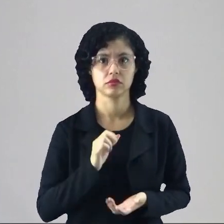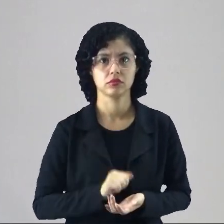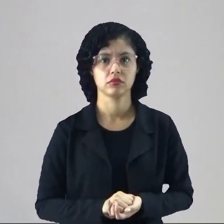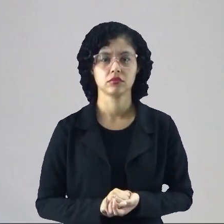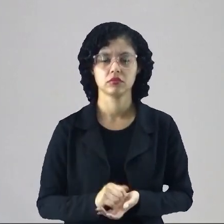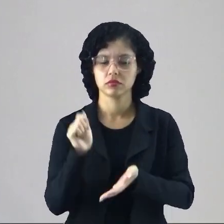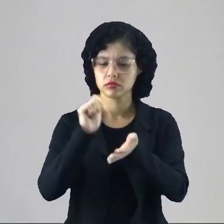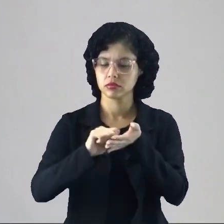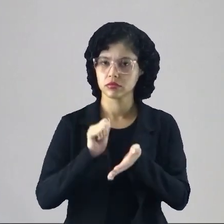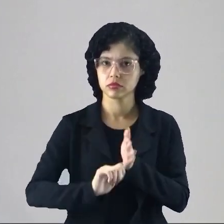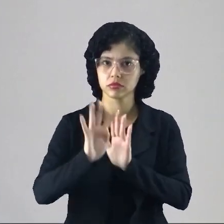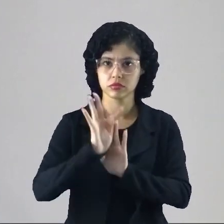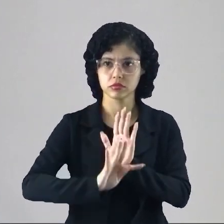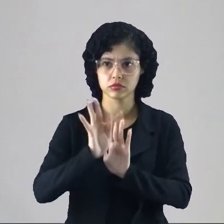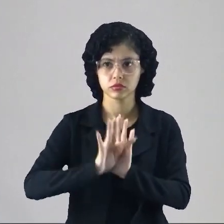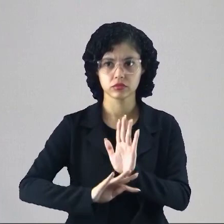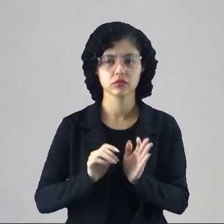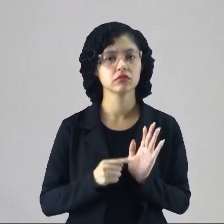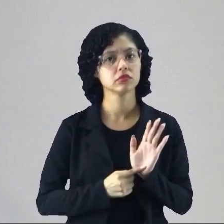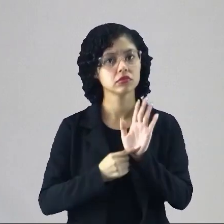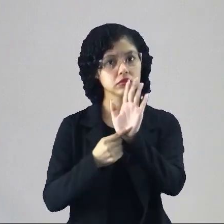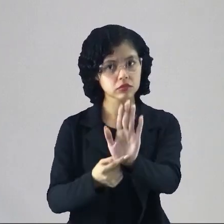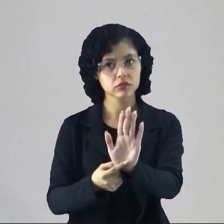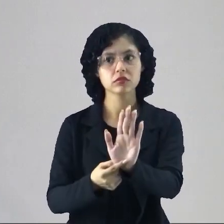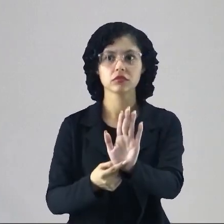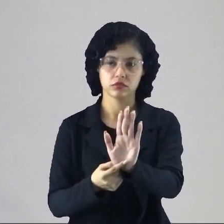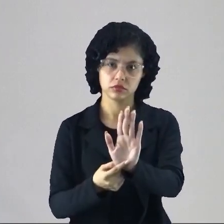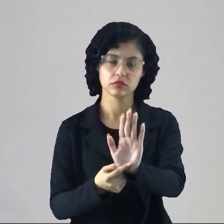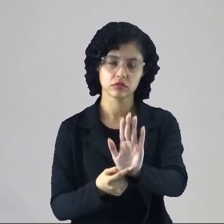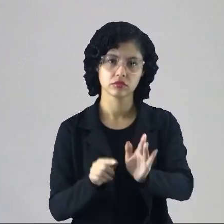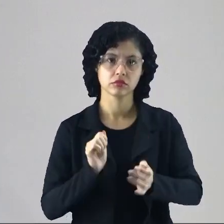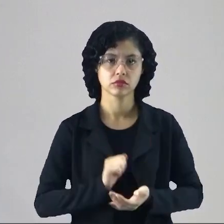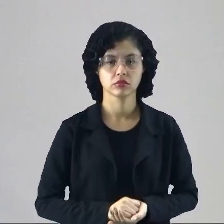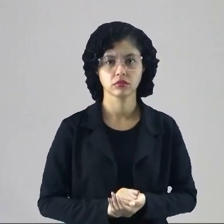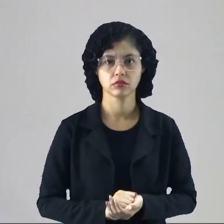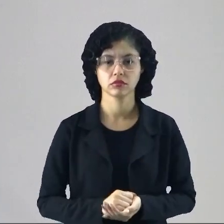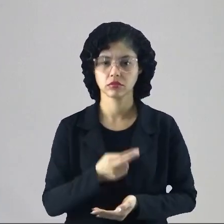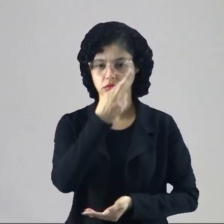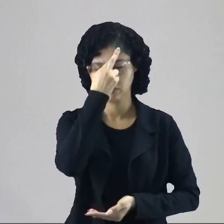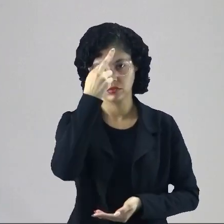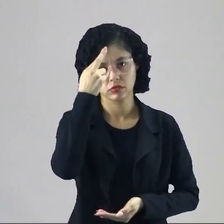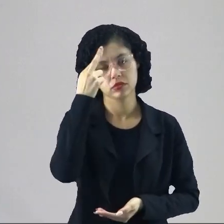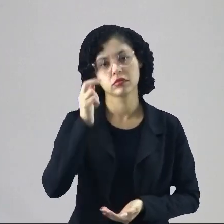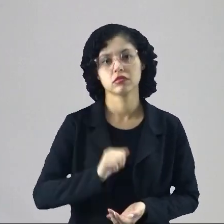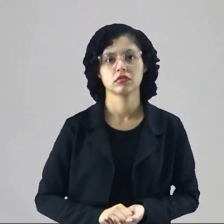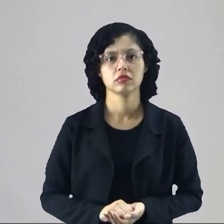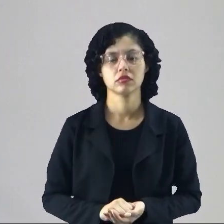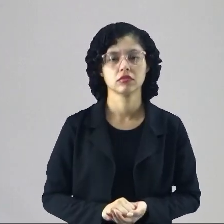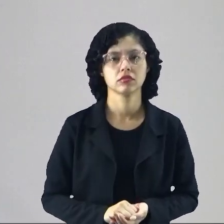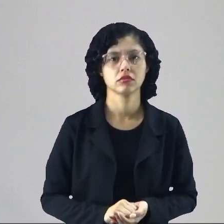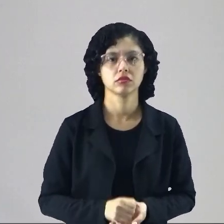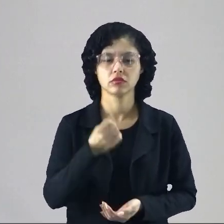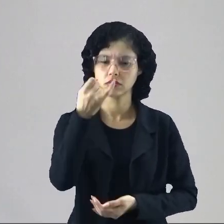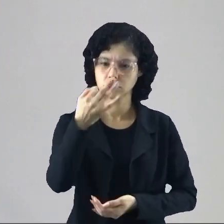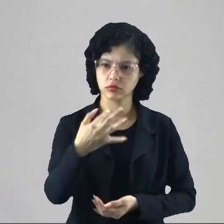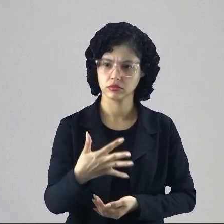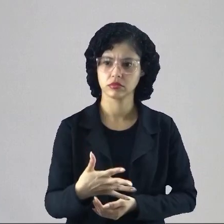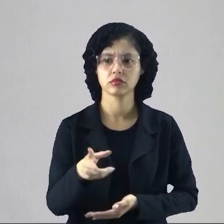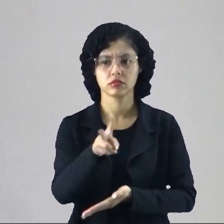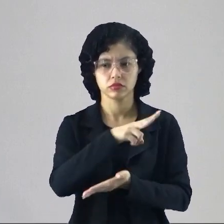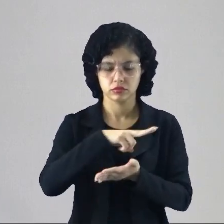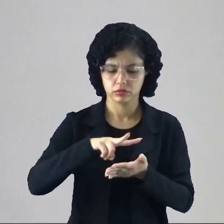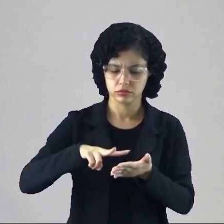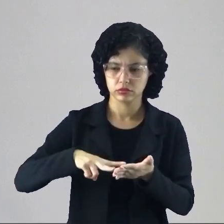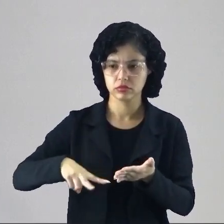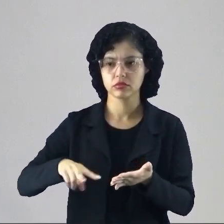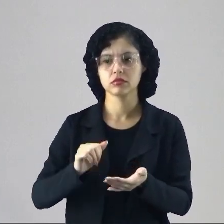descritivo Ok vai mostrando para gente ali a história nesse caso aí né Vai contando para